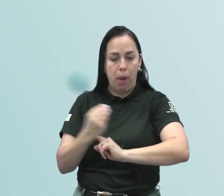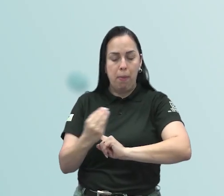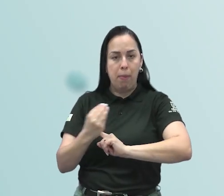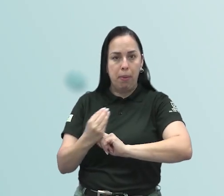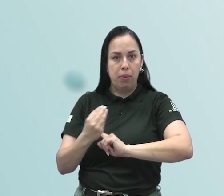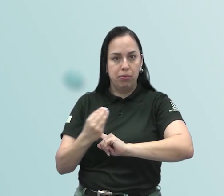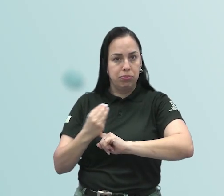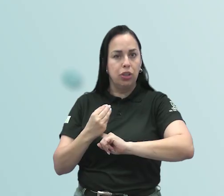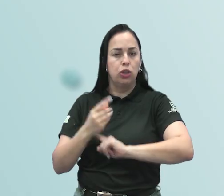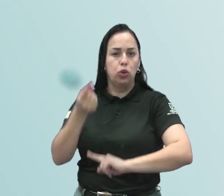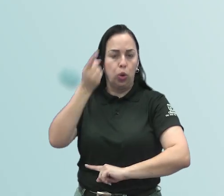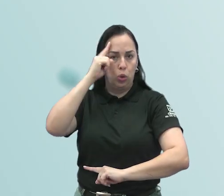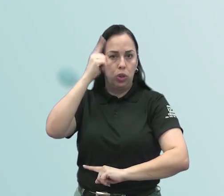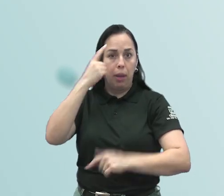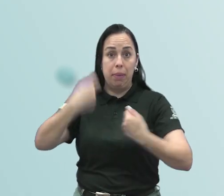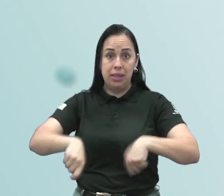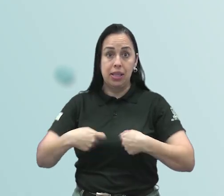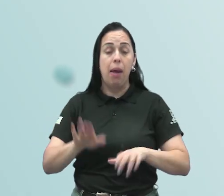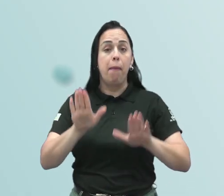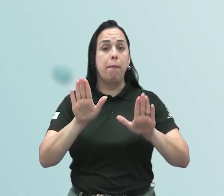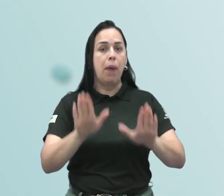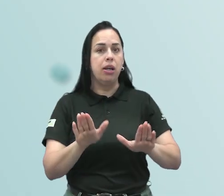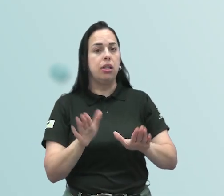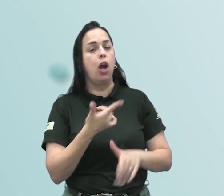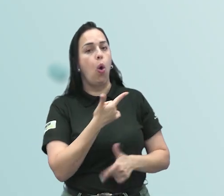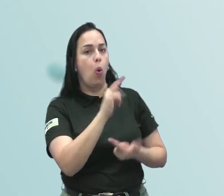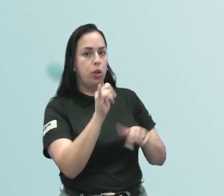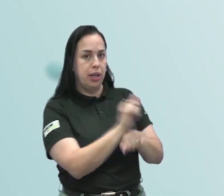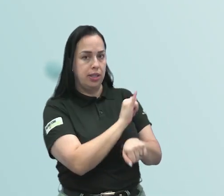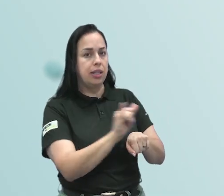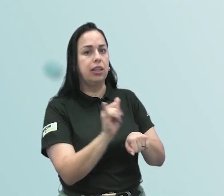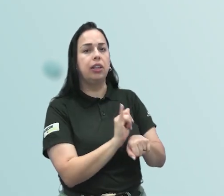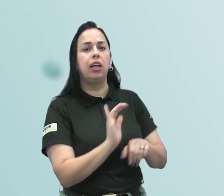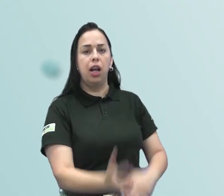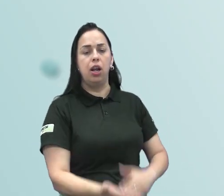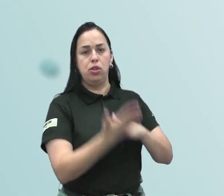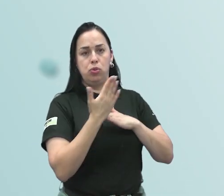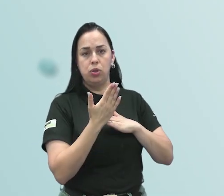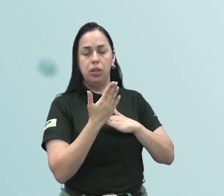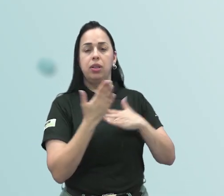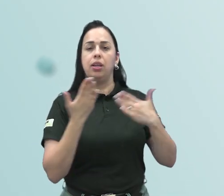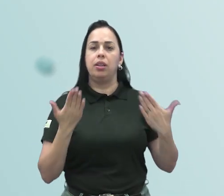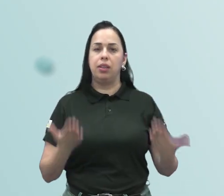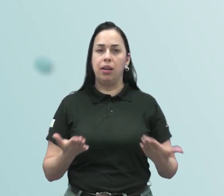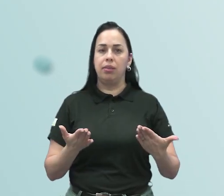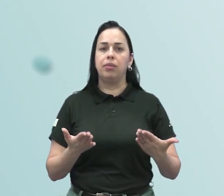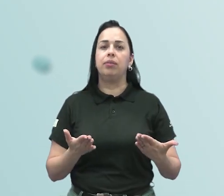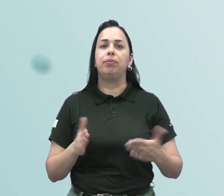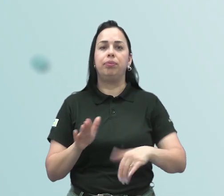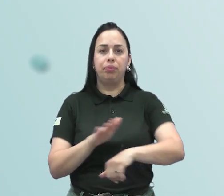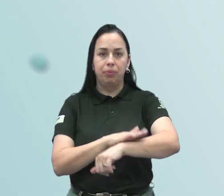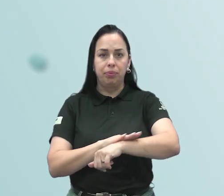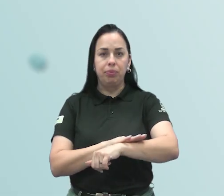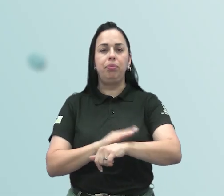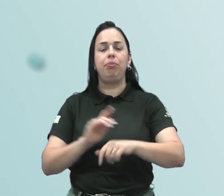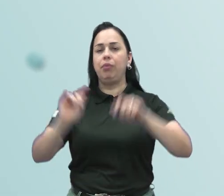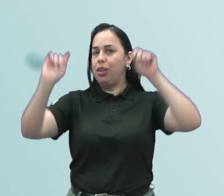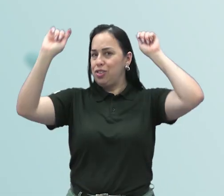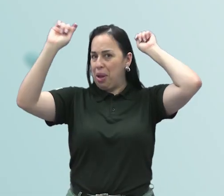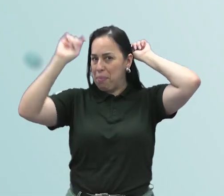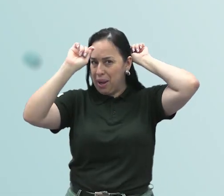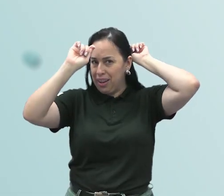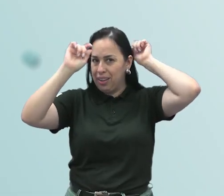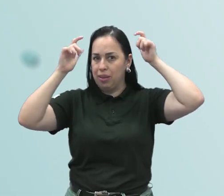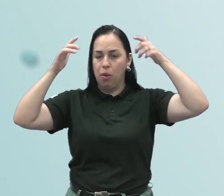gente lança a mão para usar todos os dias, mas existem outros métodos aí para proteção solar. Então, os métodos físicos, uso